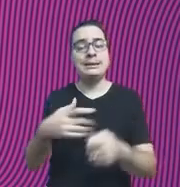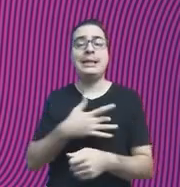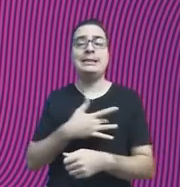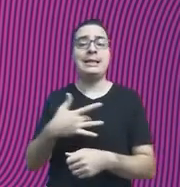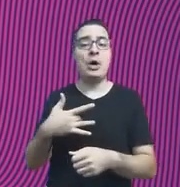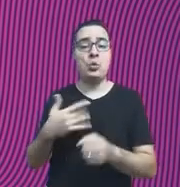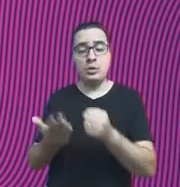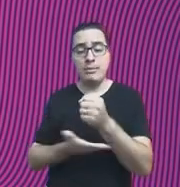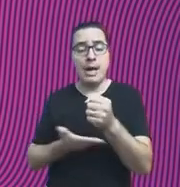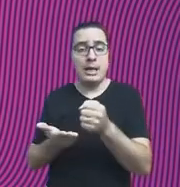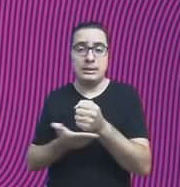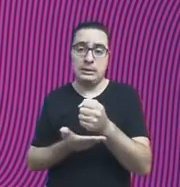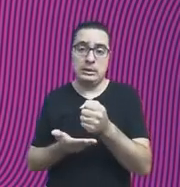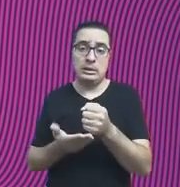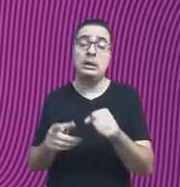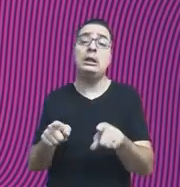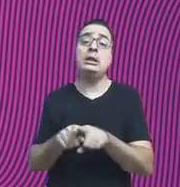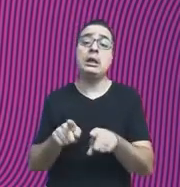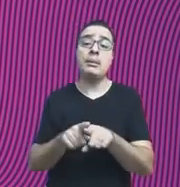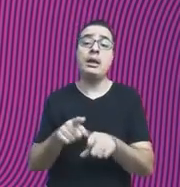terão